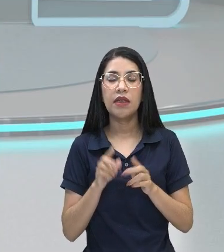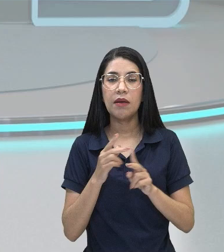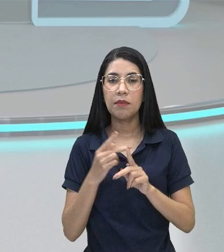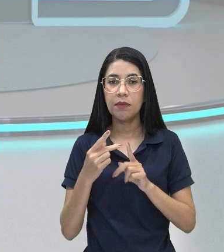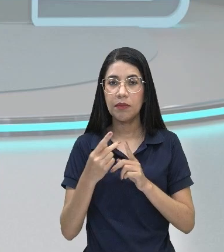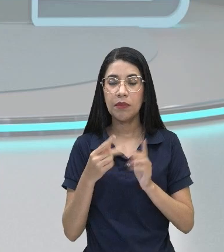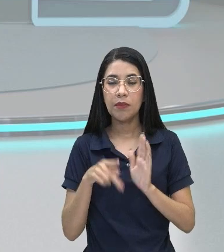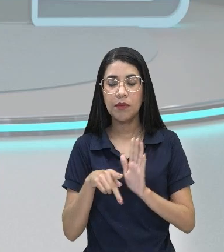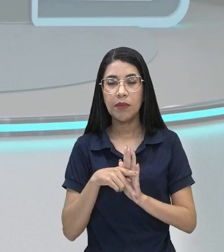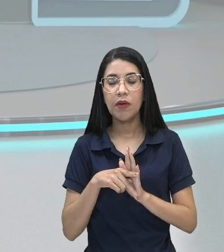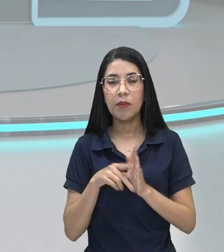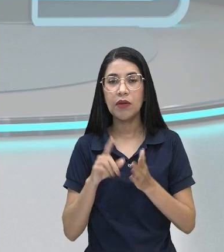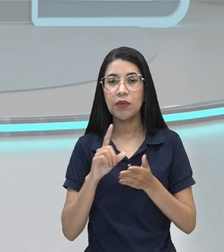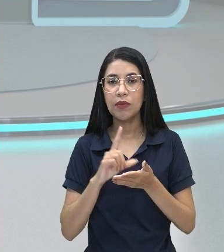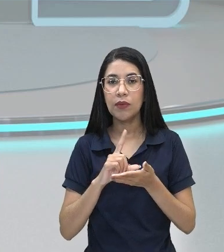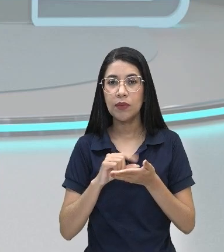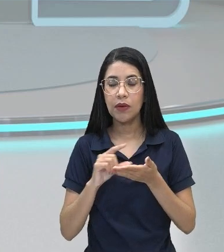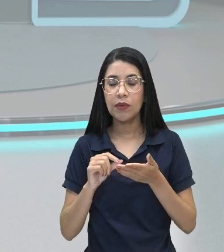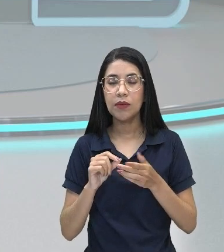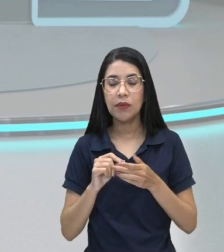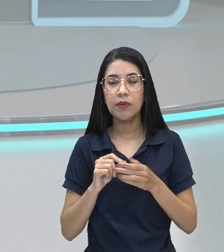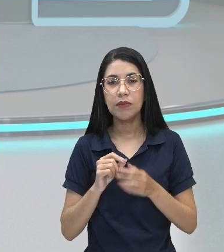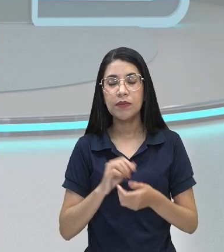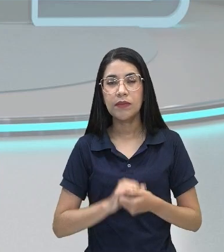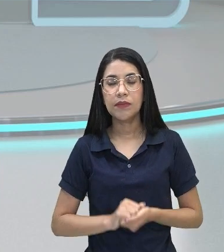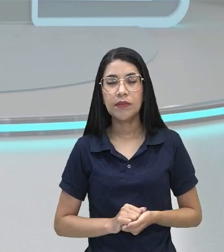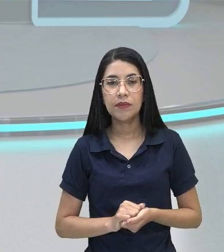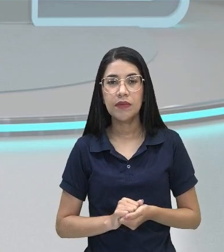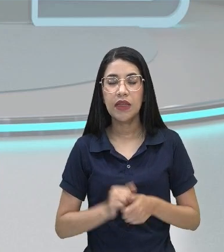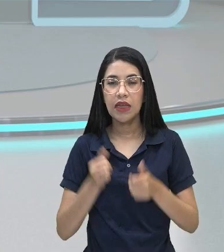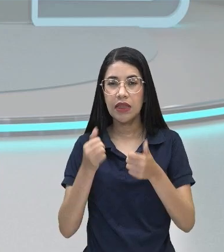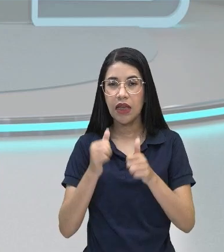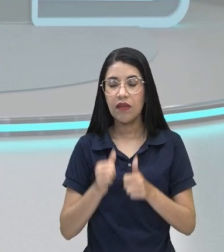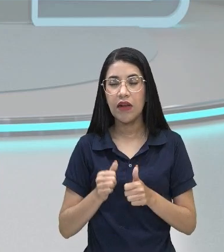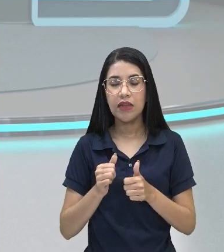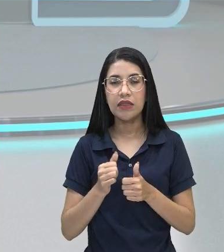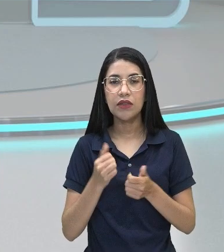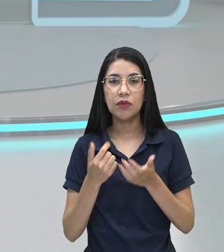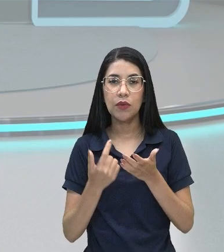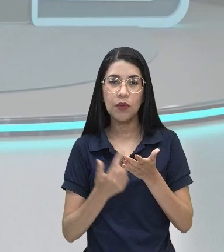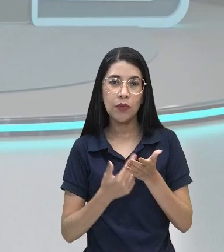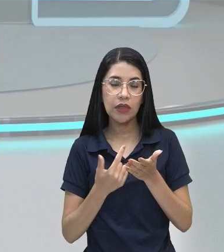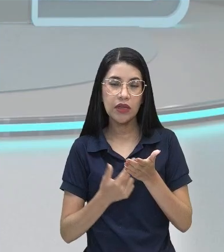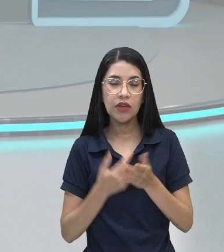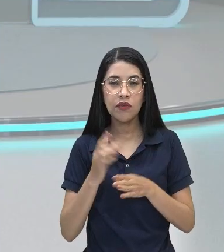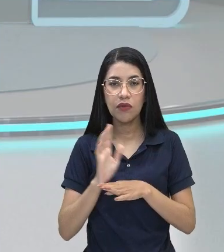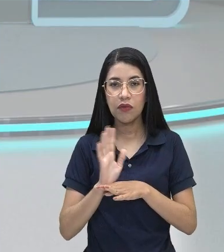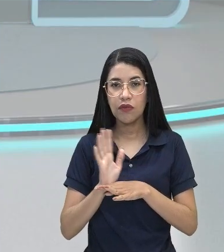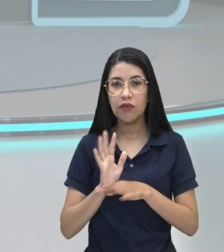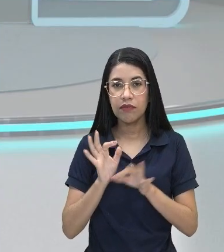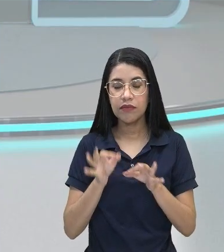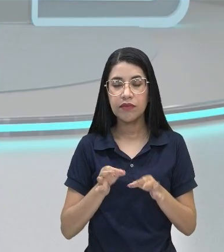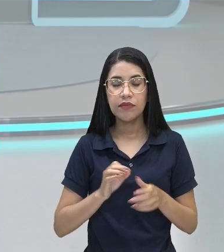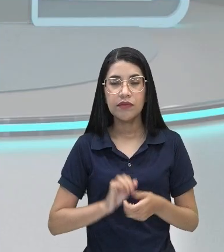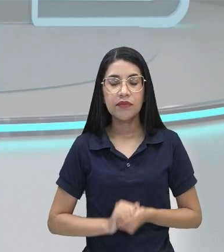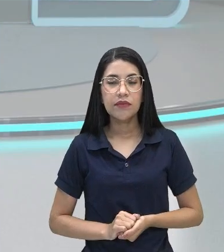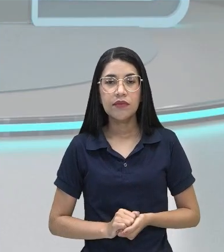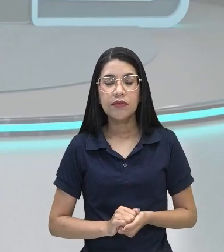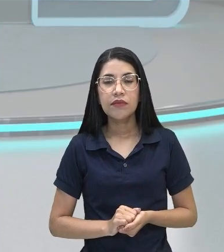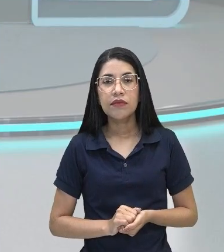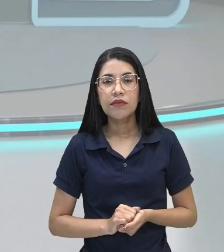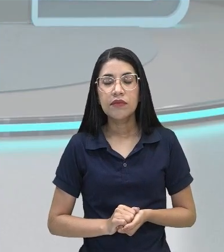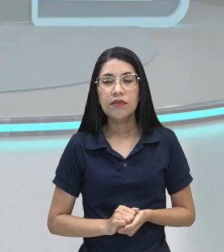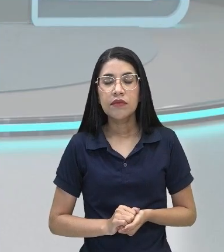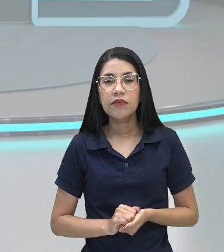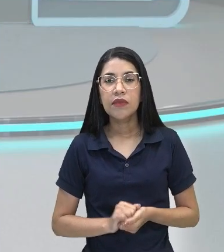vista, esta avaliação crítica que ele faz do produto resenhado, do produto cultural. E